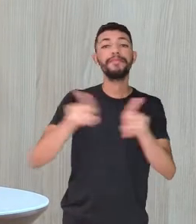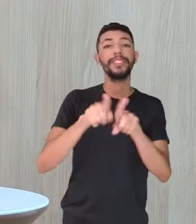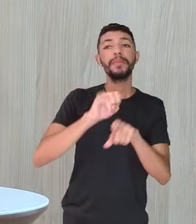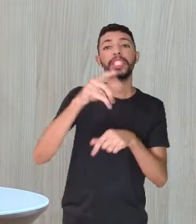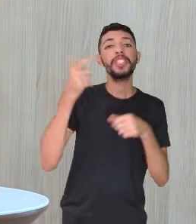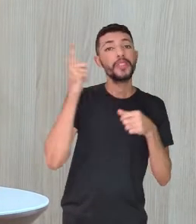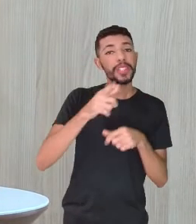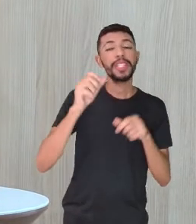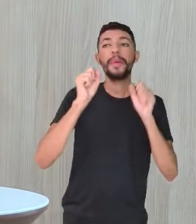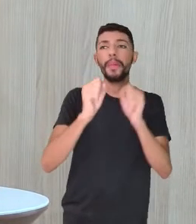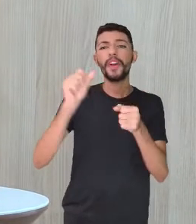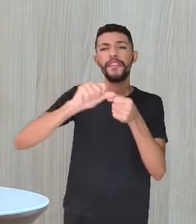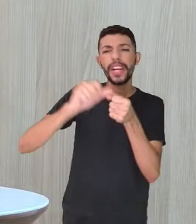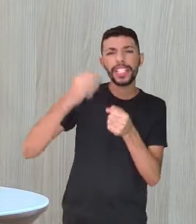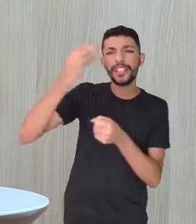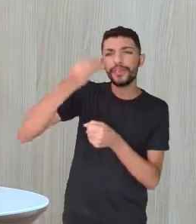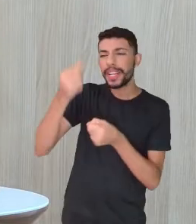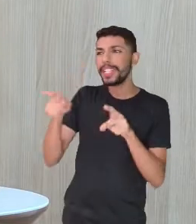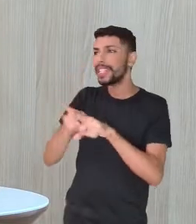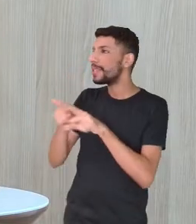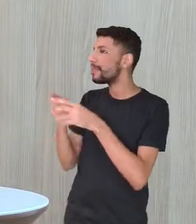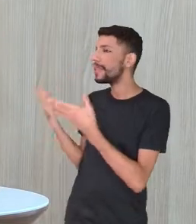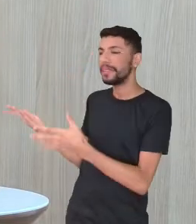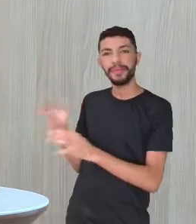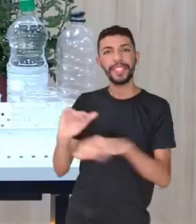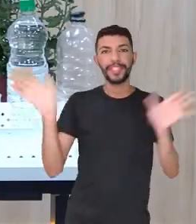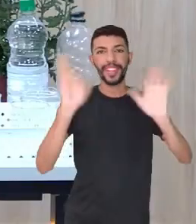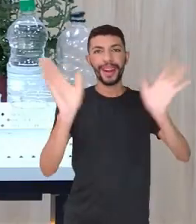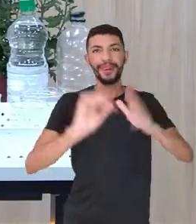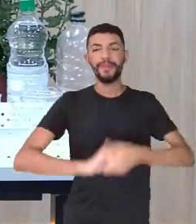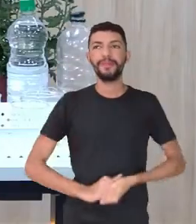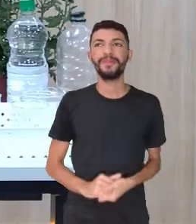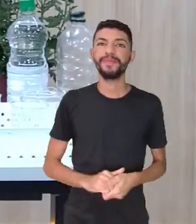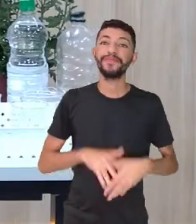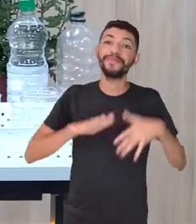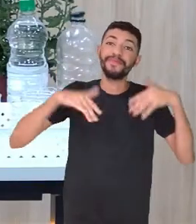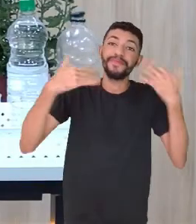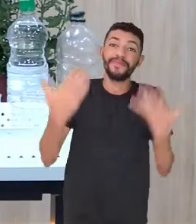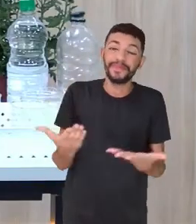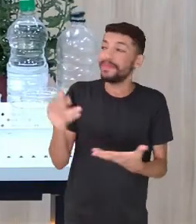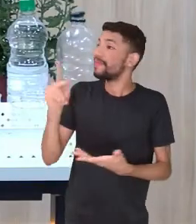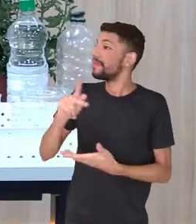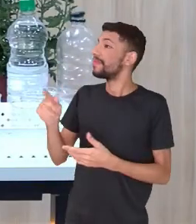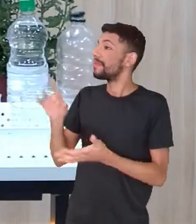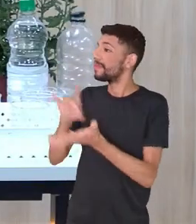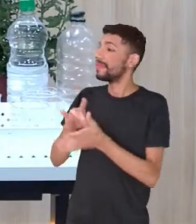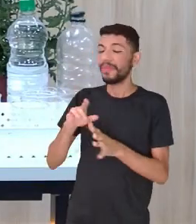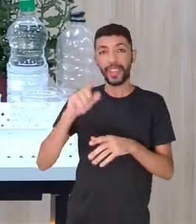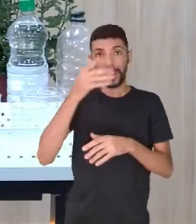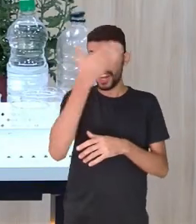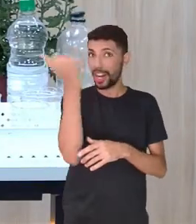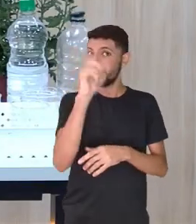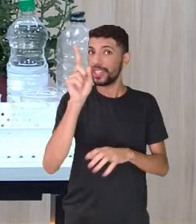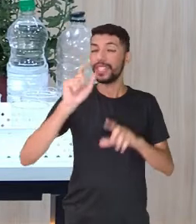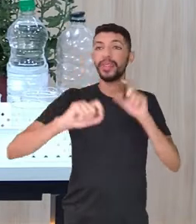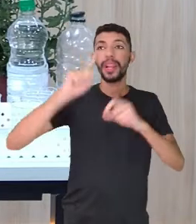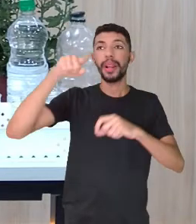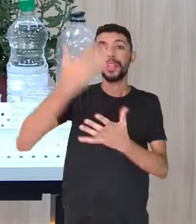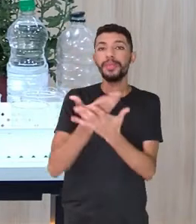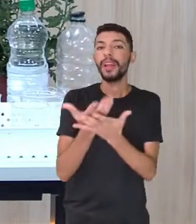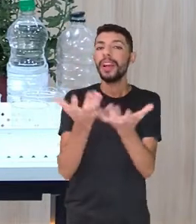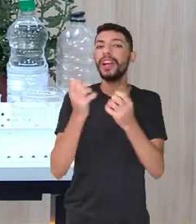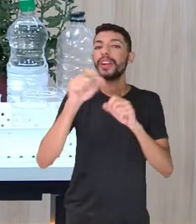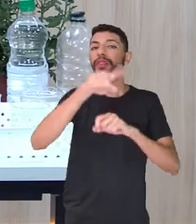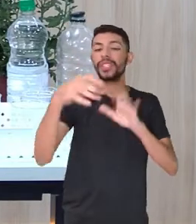faça aí essas experiências, tá certo? Tchau, tchau, pessoal. Pois é, Cláudia, não esqueça, na próxima aula eu quero que vocês escrevam lá no